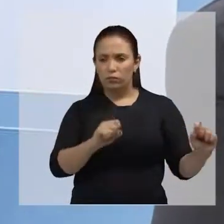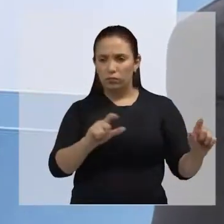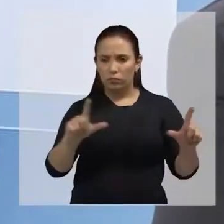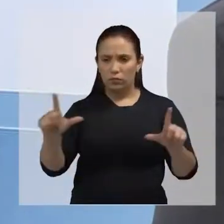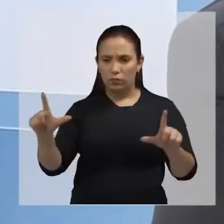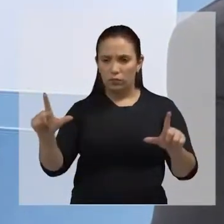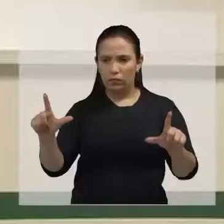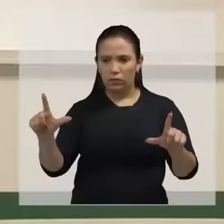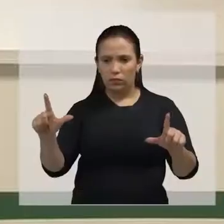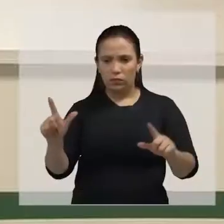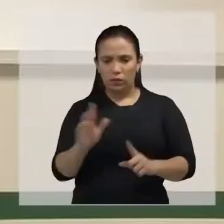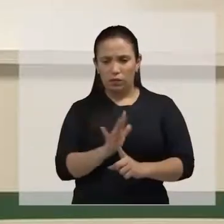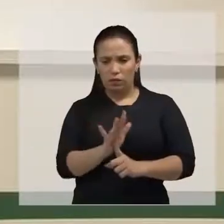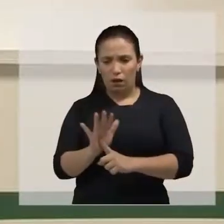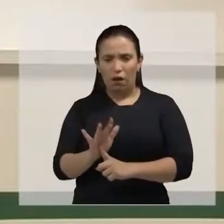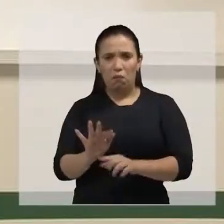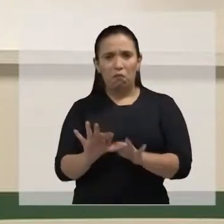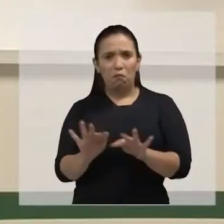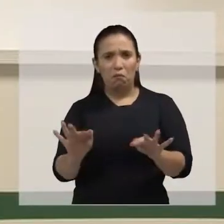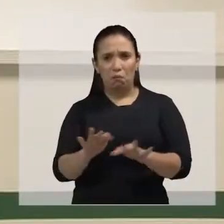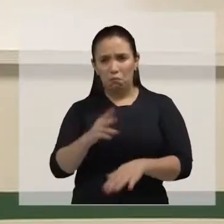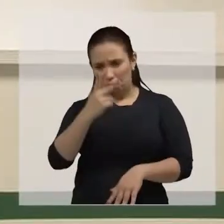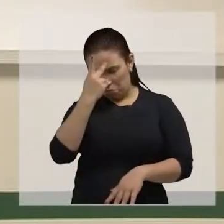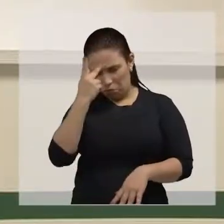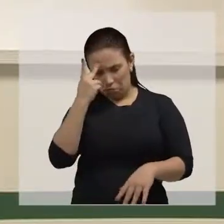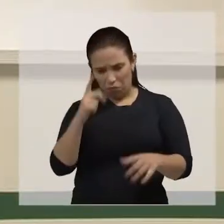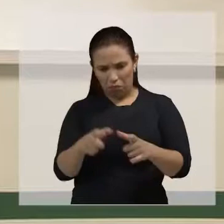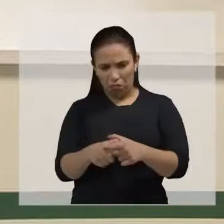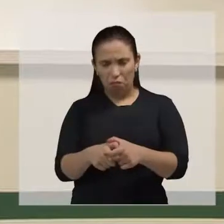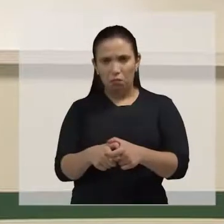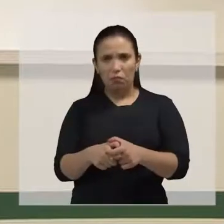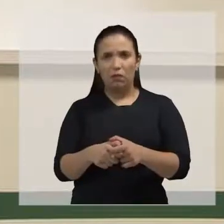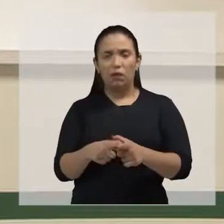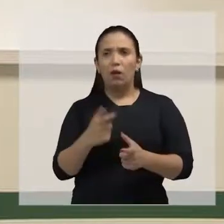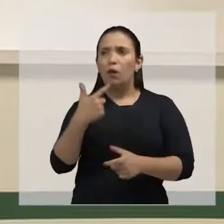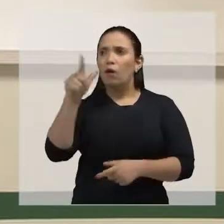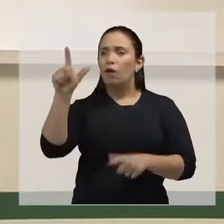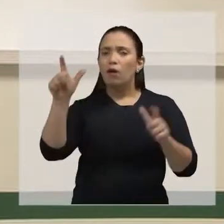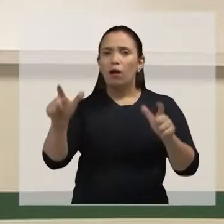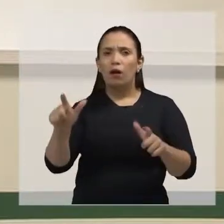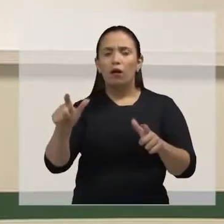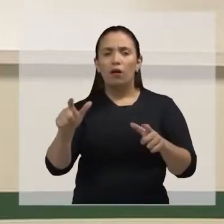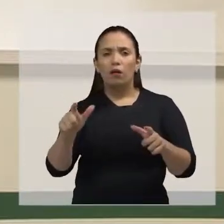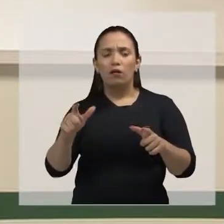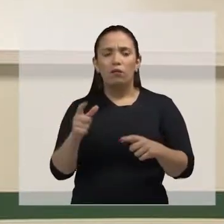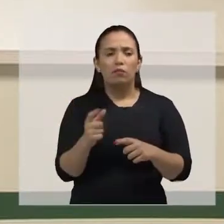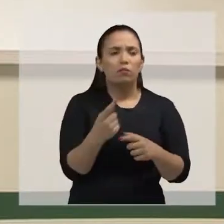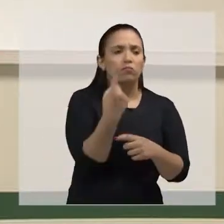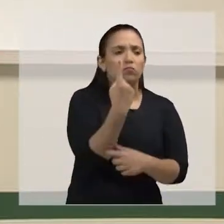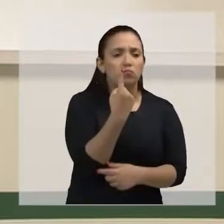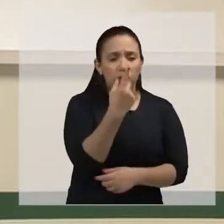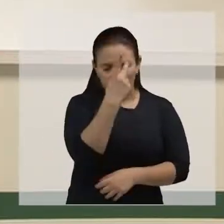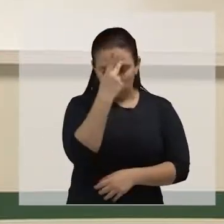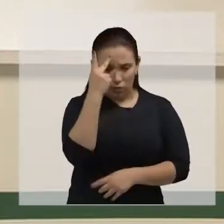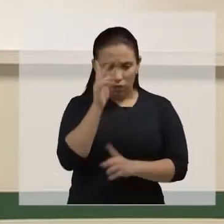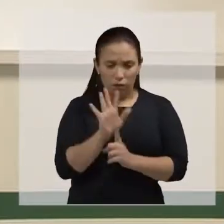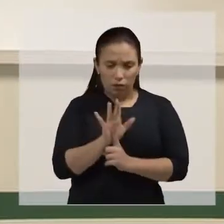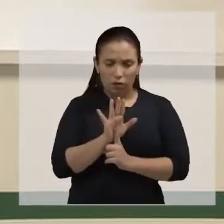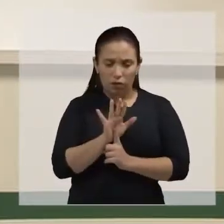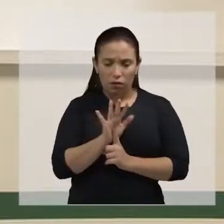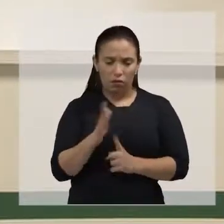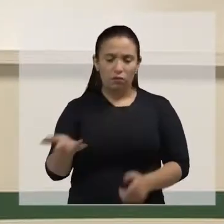Benedito, com 4 velas. Aí foi para outro local, só tinha uma pessoa só mostrando o local, tinha uma pessoa só com a vela na mão. Por